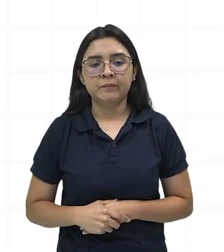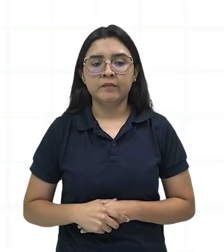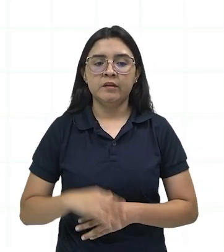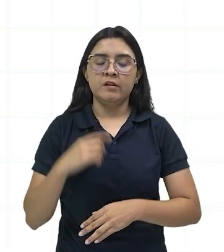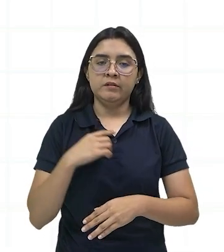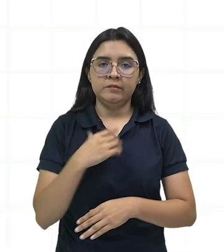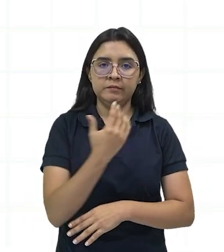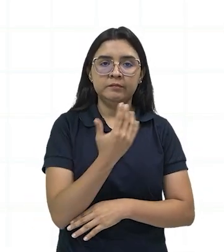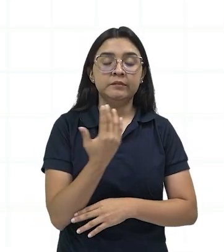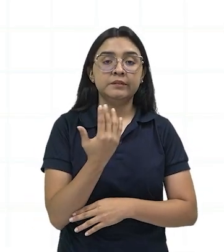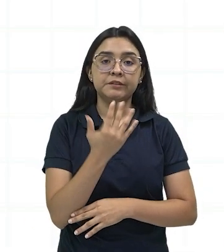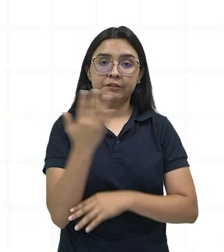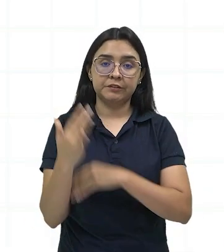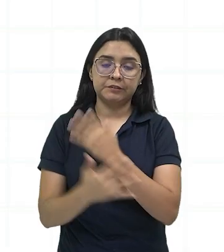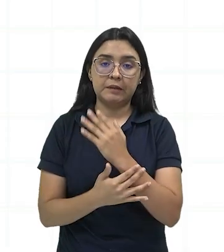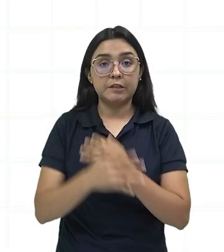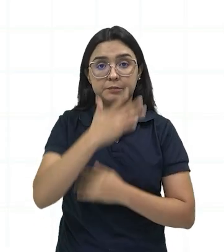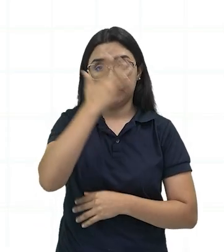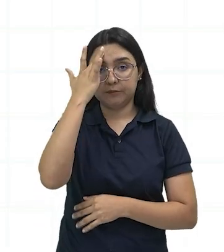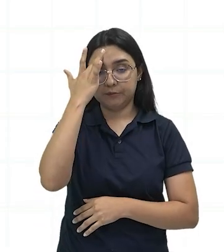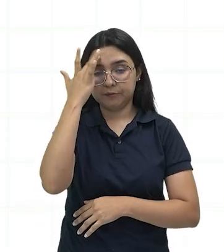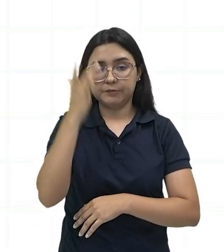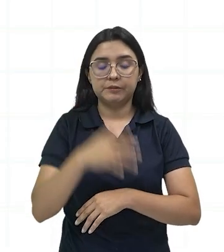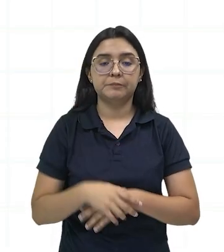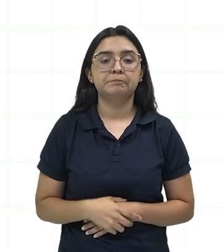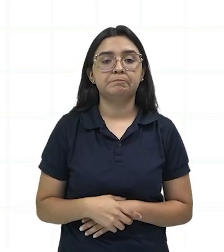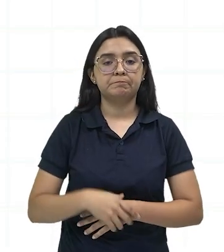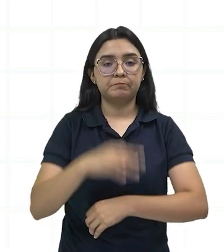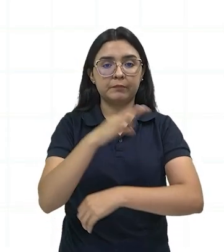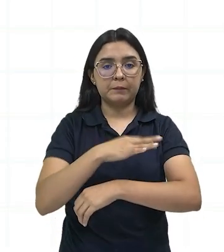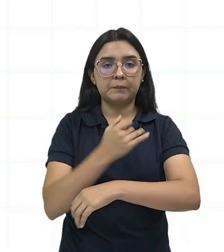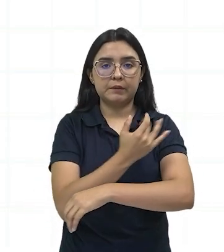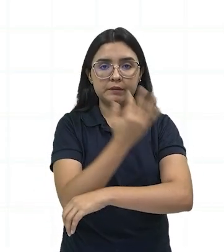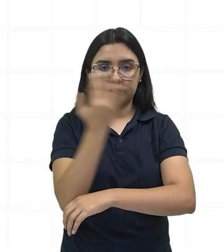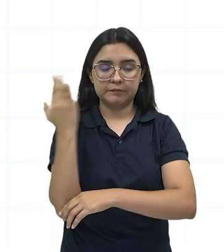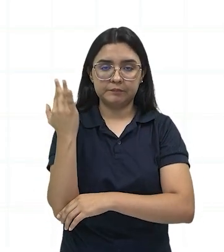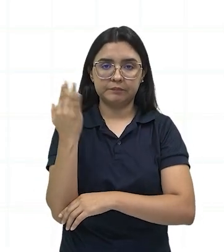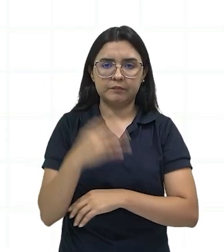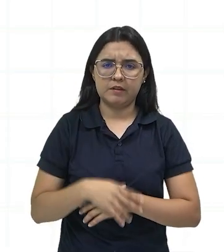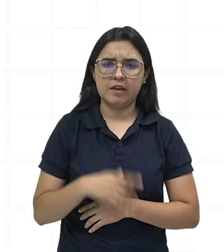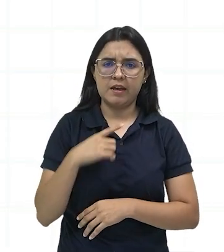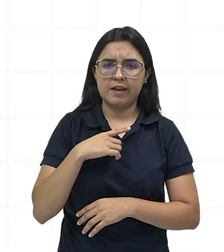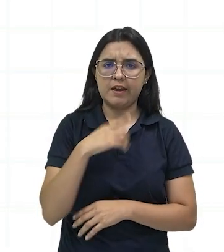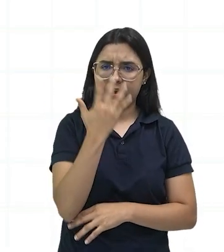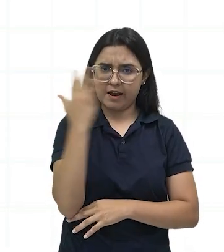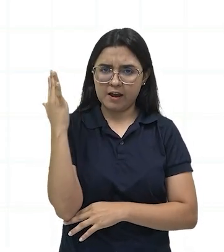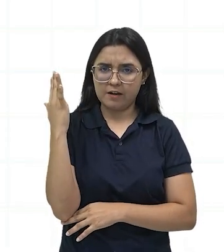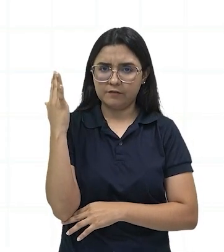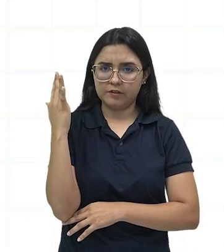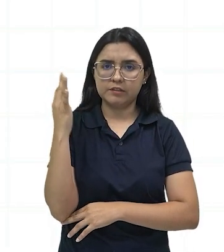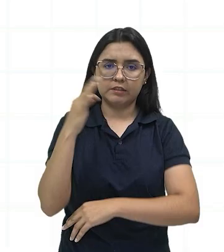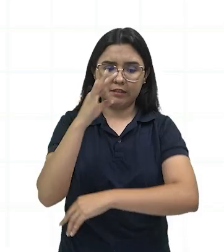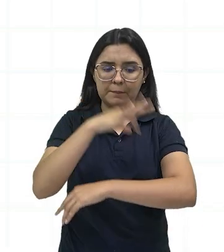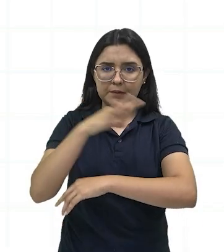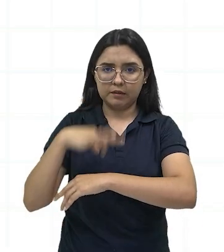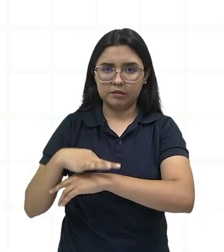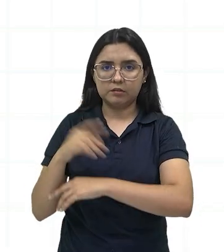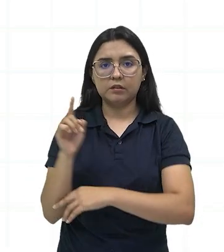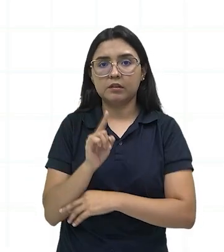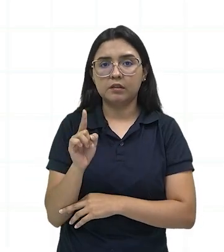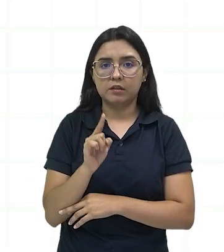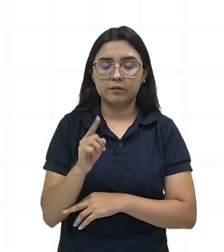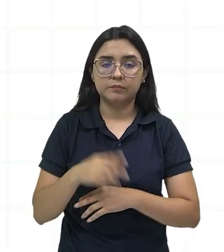são plantadas pelas pessoas. São as árvores que estão plantando? Não. Elas estão sendo plantadas. Mas